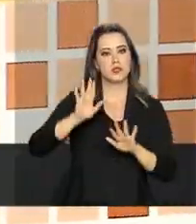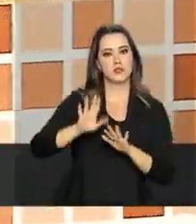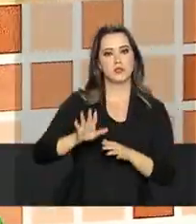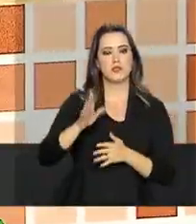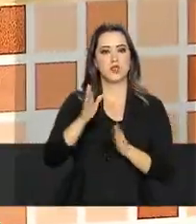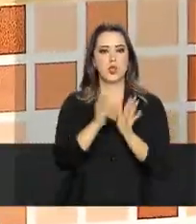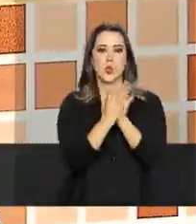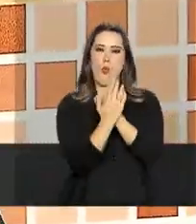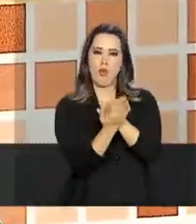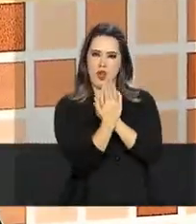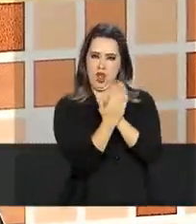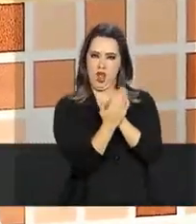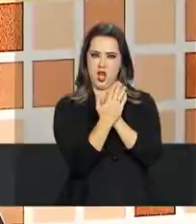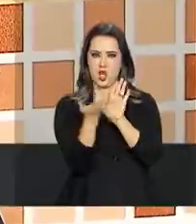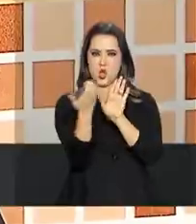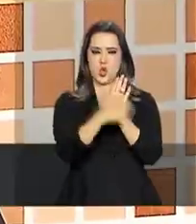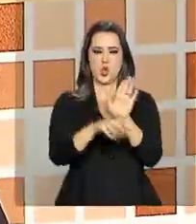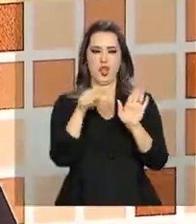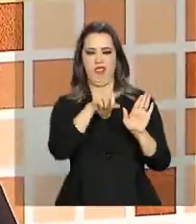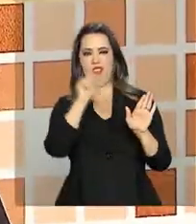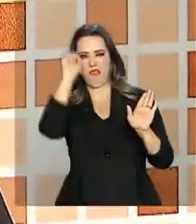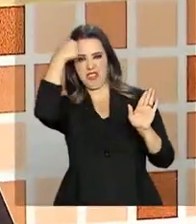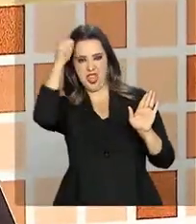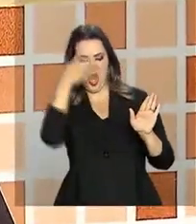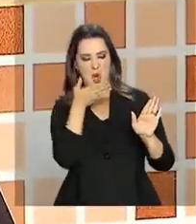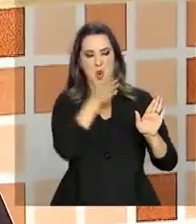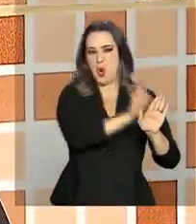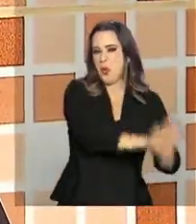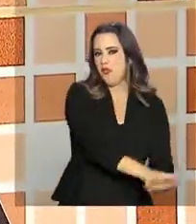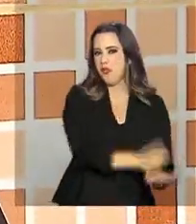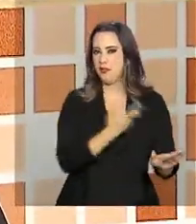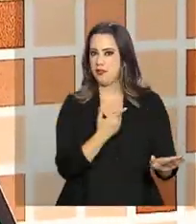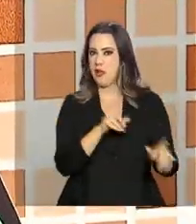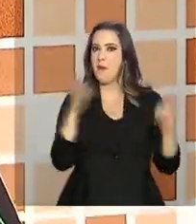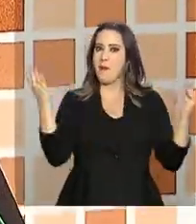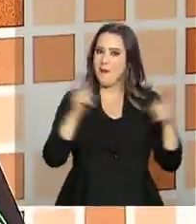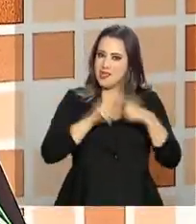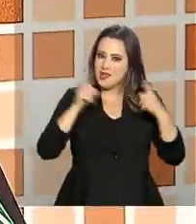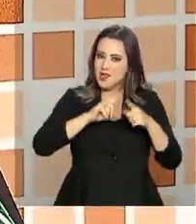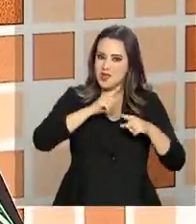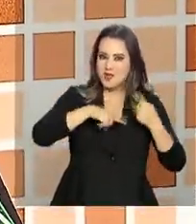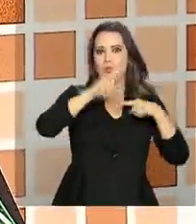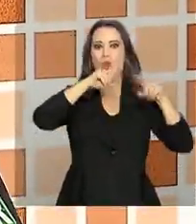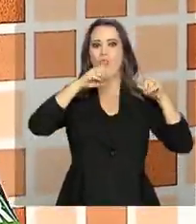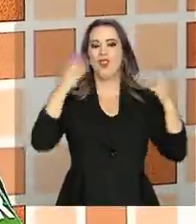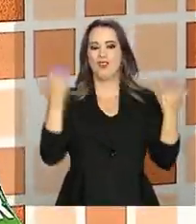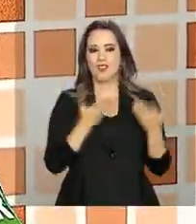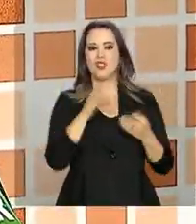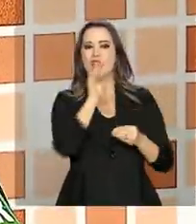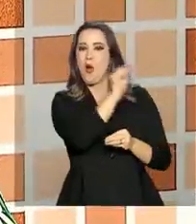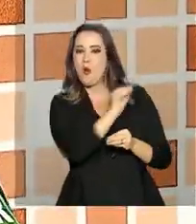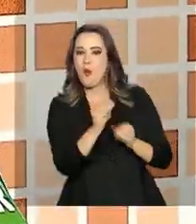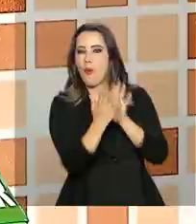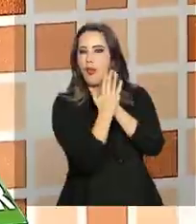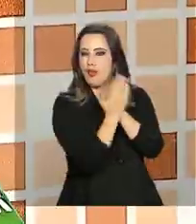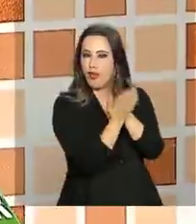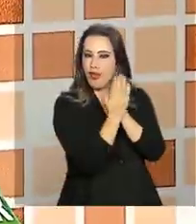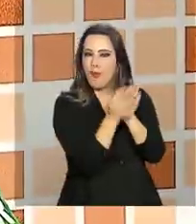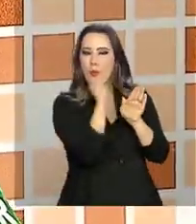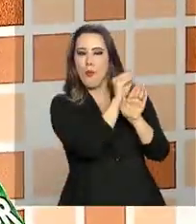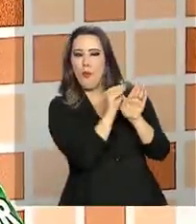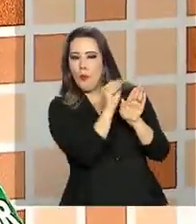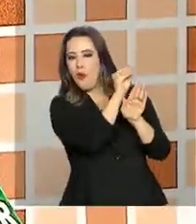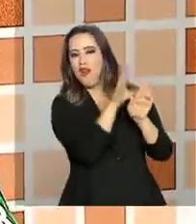porque ele era negro pra casa e hoje ele já levam o boneco e cuidam do boneco como se